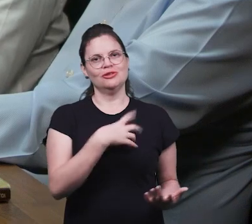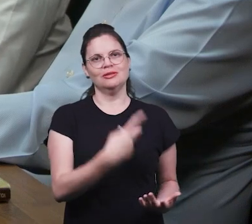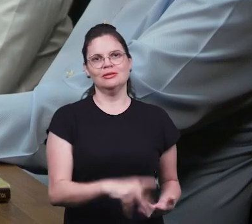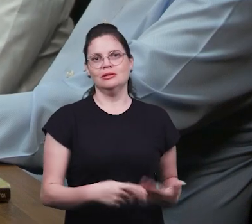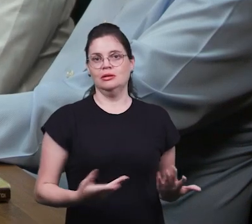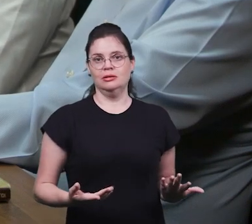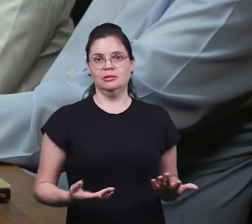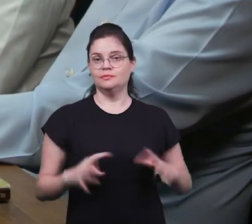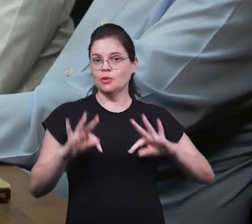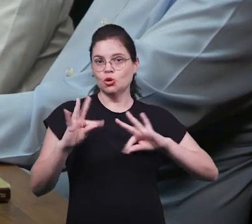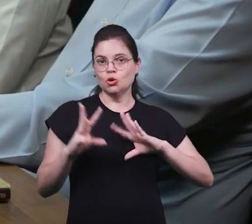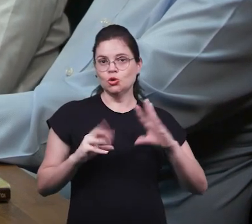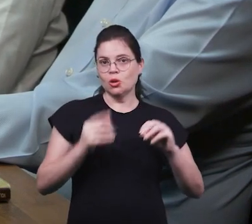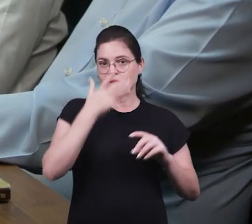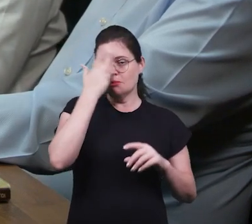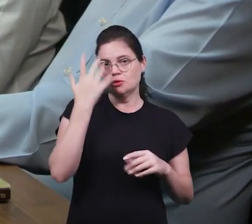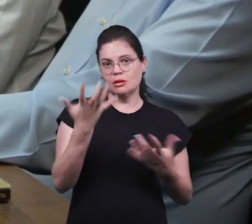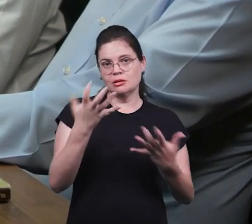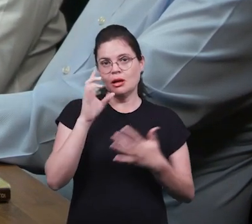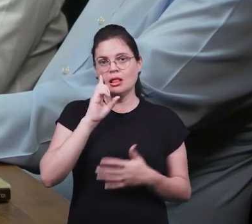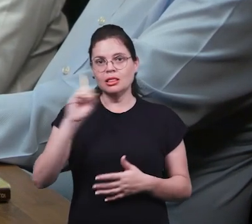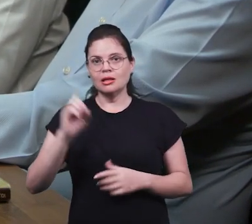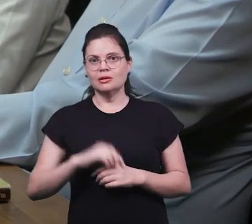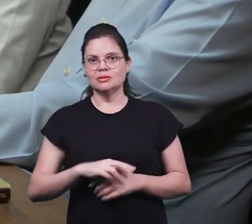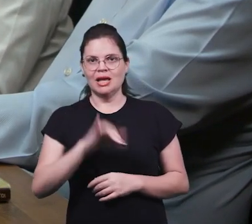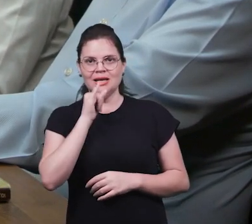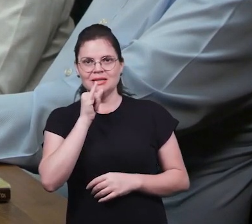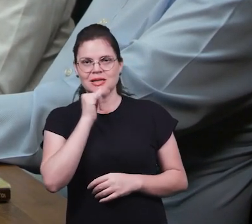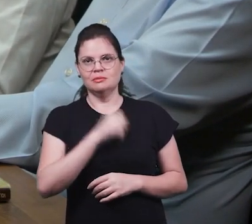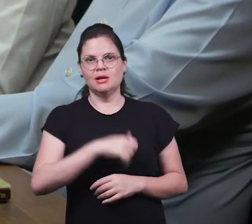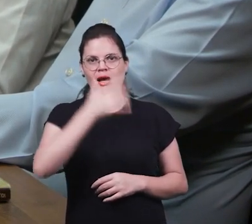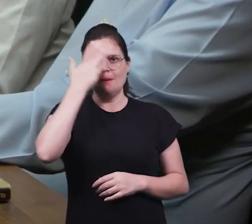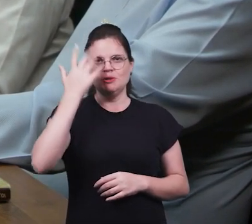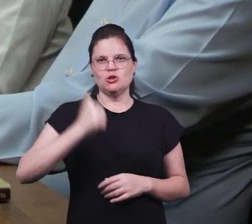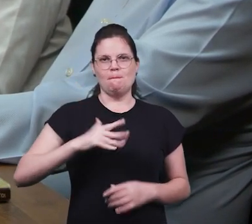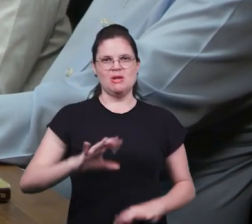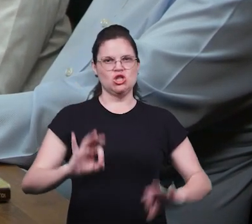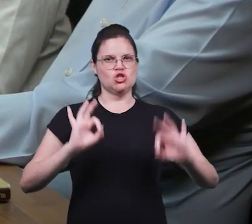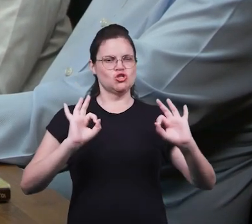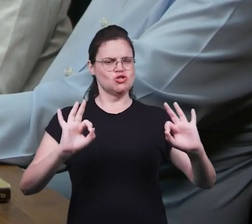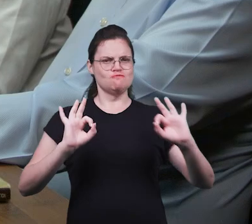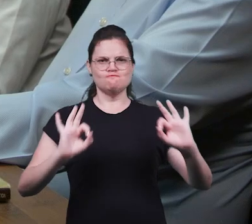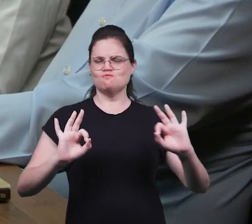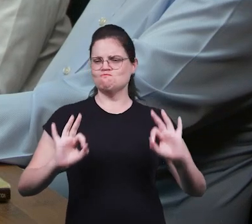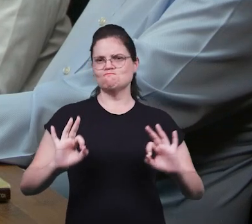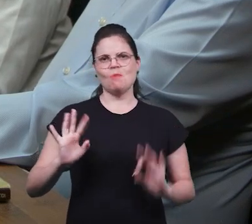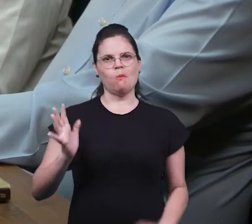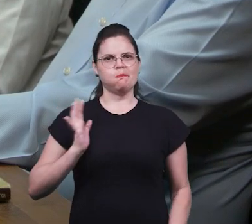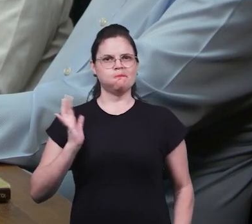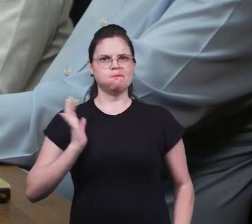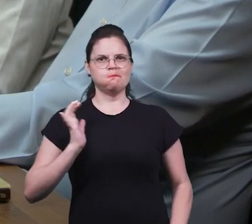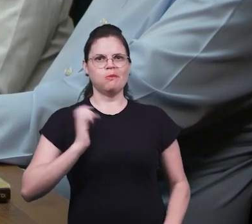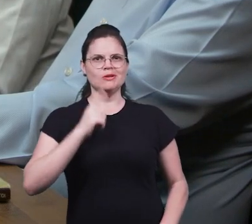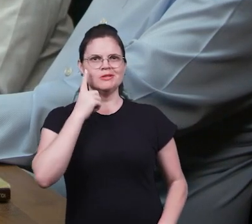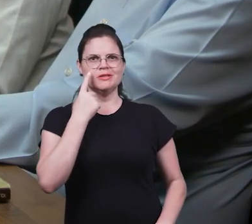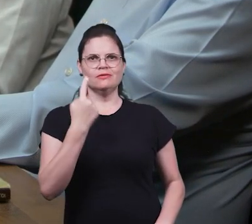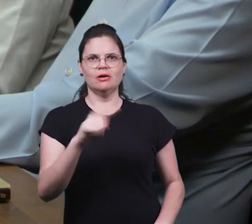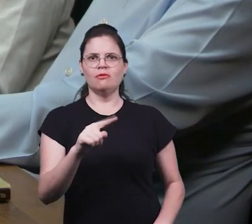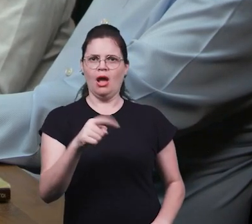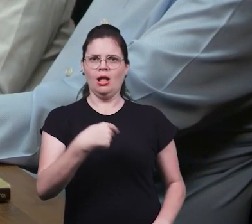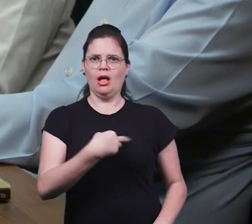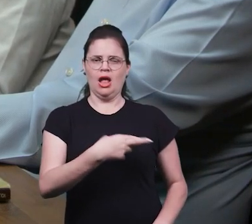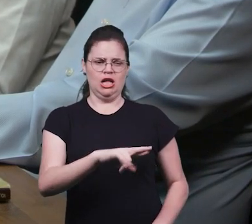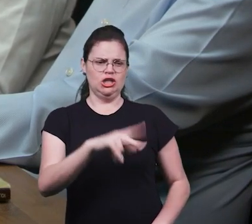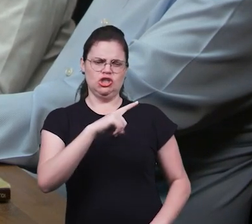mundo quer, quem não quer? O cara que tem a vida mais torta por aí, você vai ver muitas vezes, ele é até